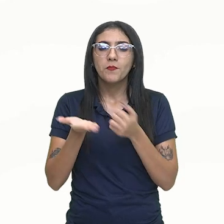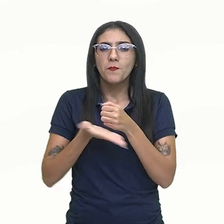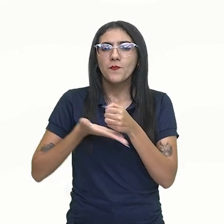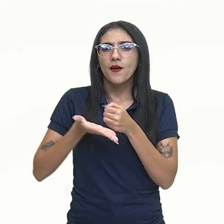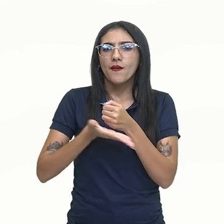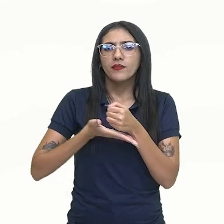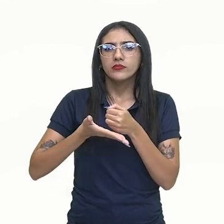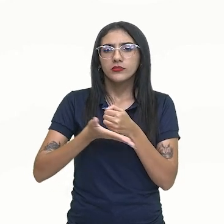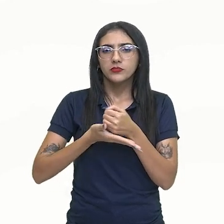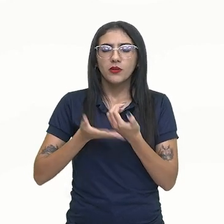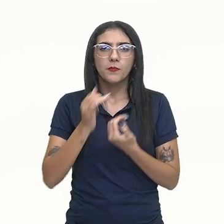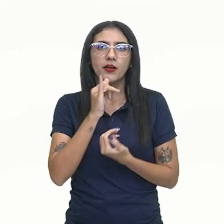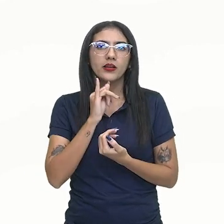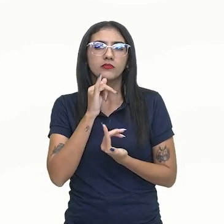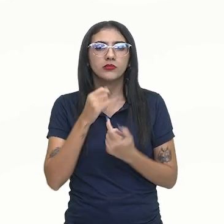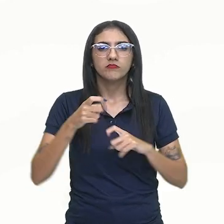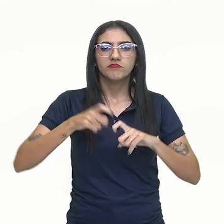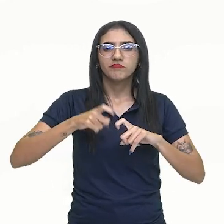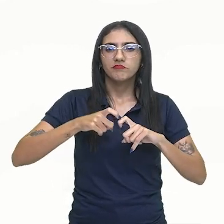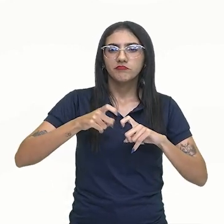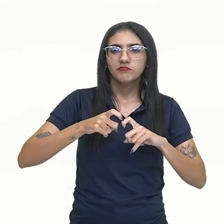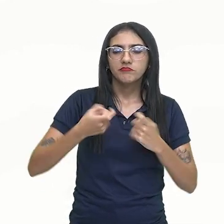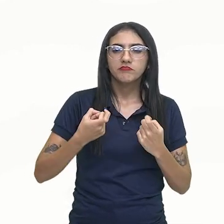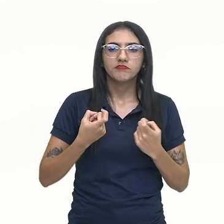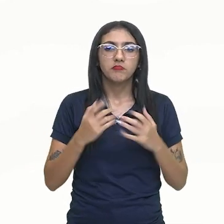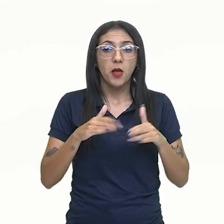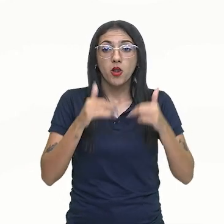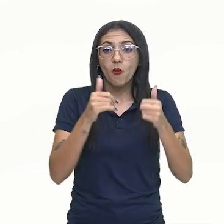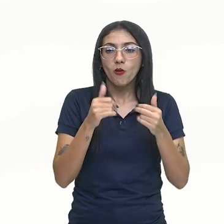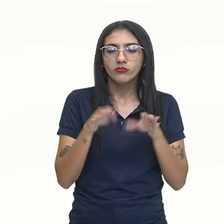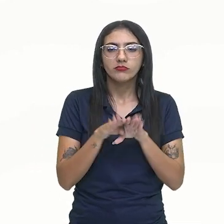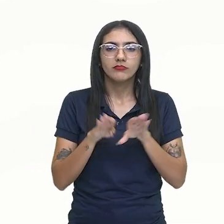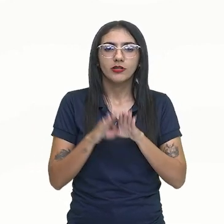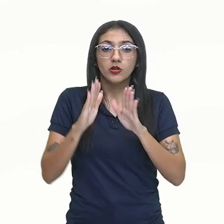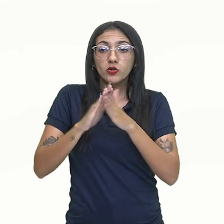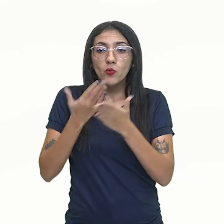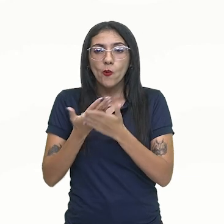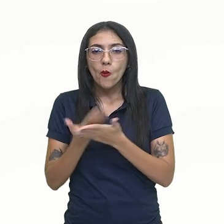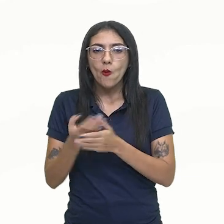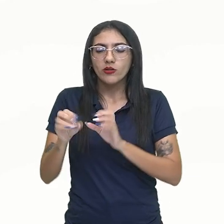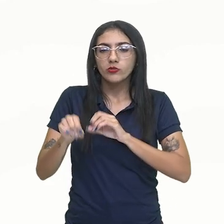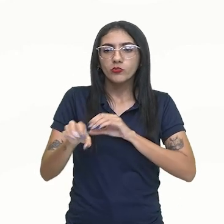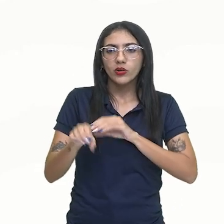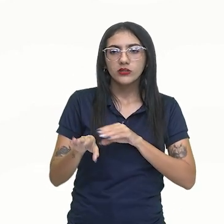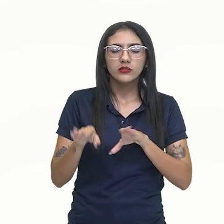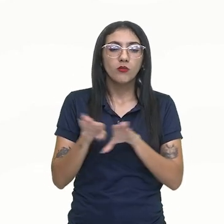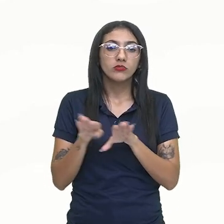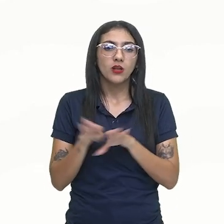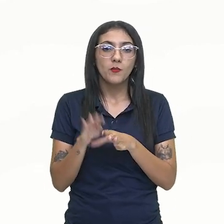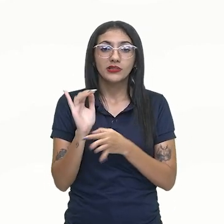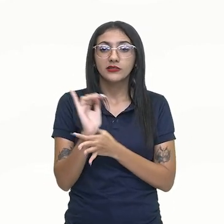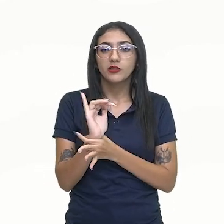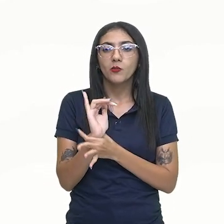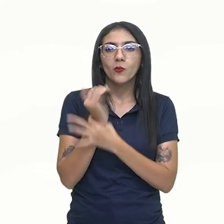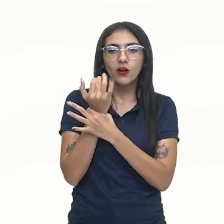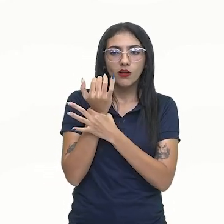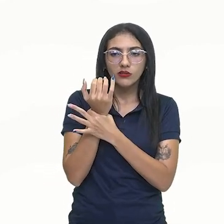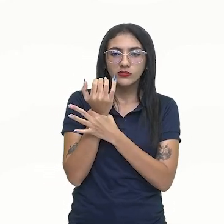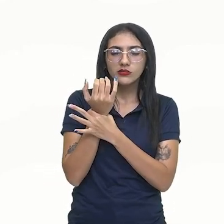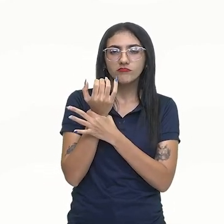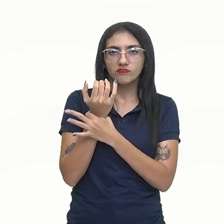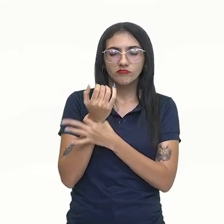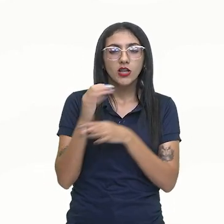né, como hospitais, melhor educação, escola, segurança